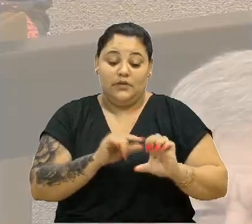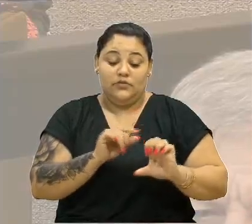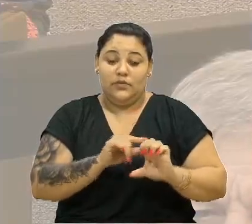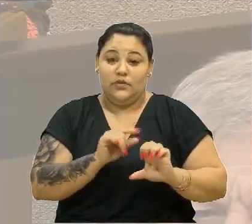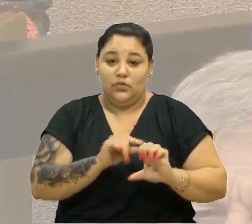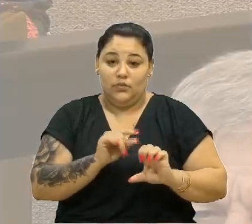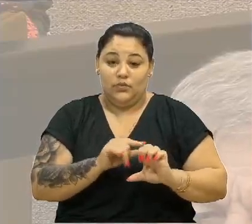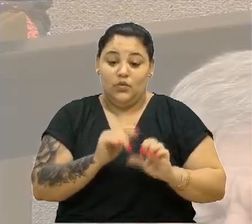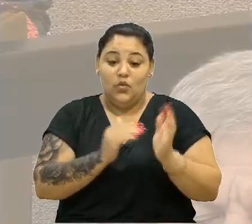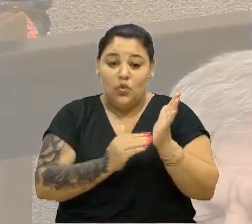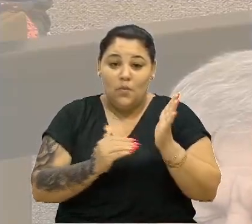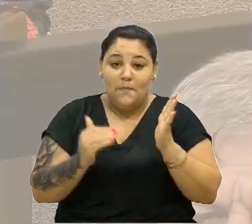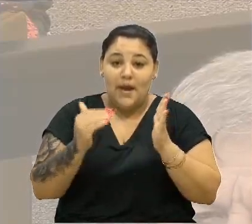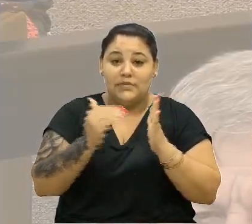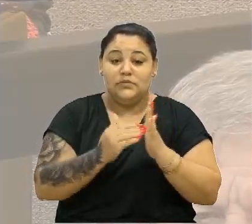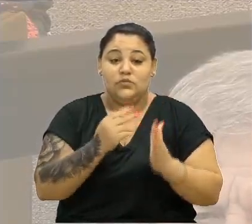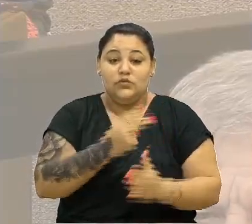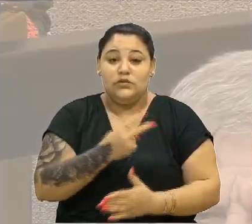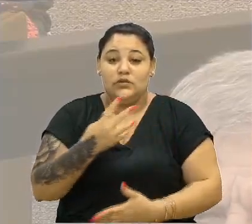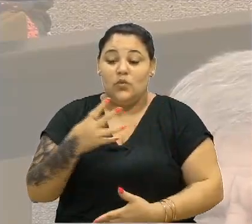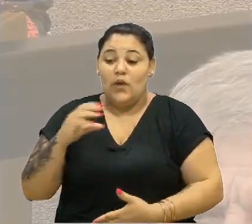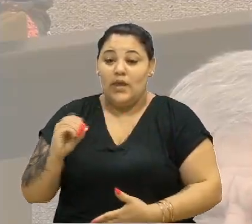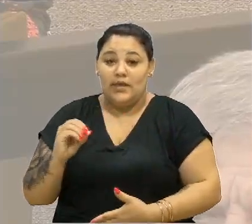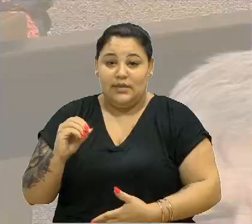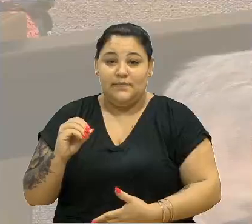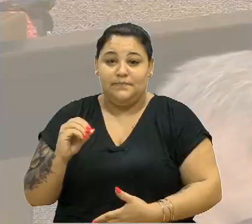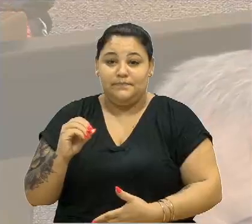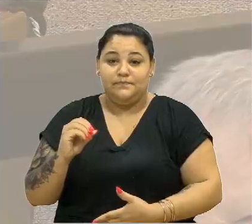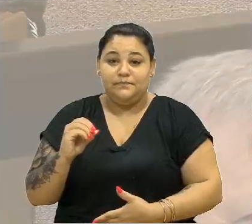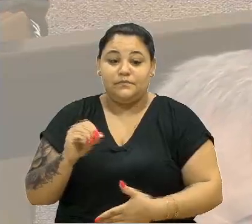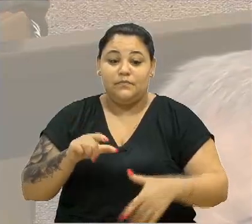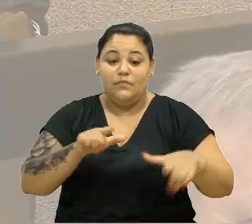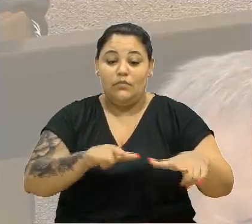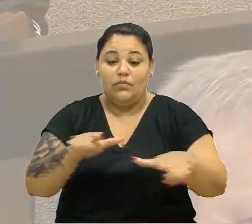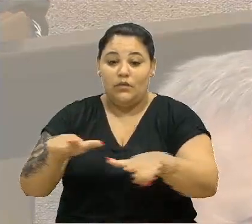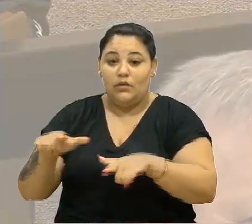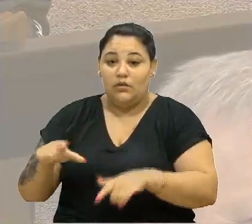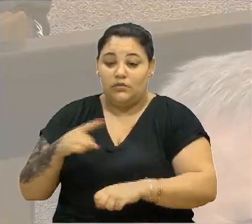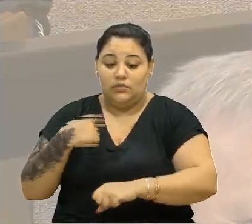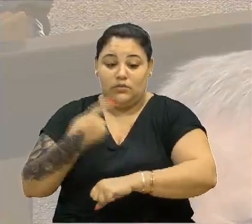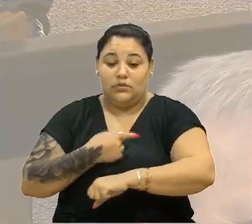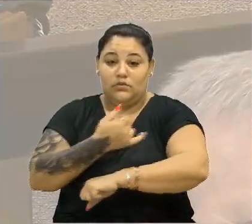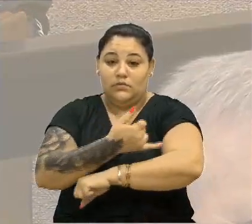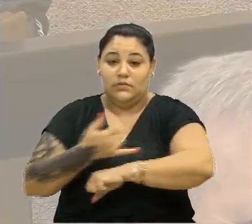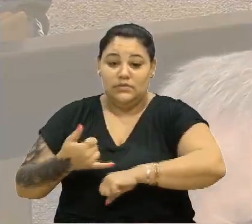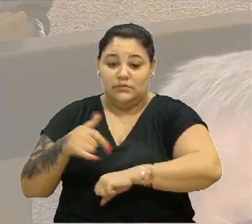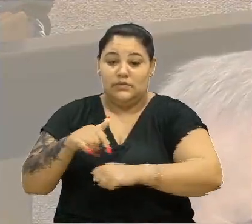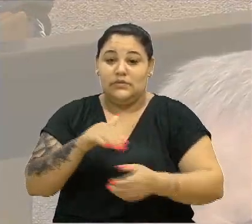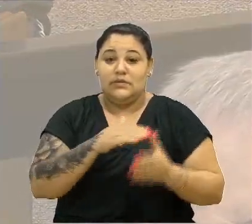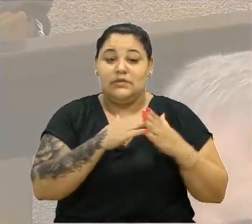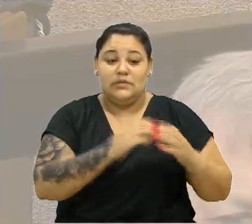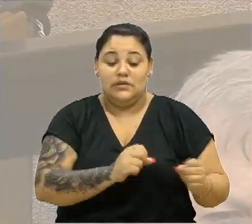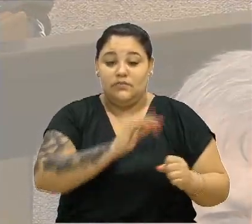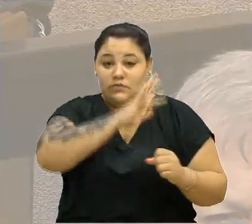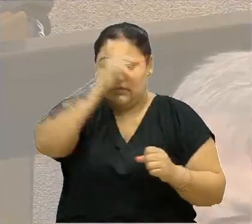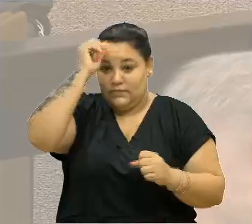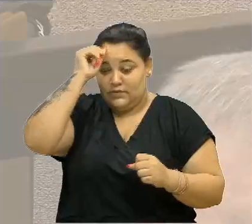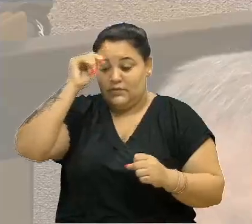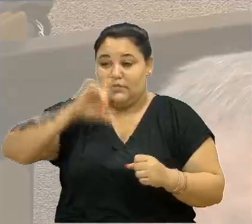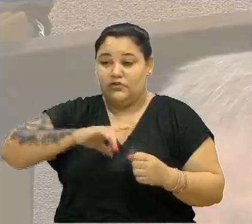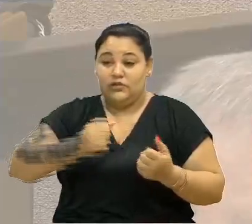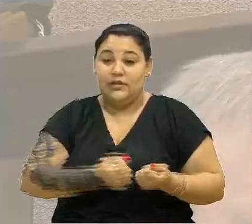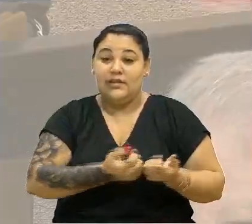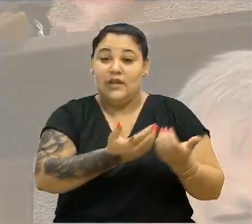máximo, 240 unidades. Nós, quando passamos na Secretaria Municipal de Habitação, deixamos um estudo